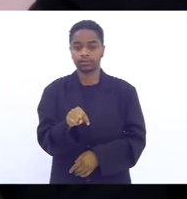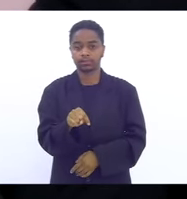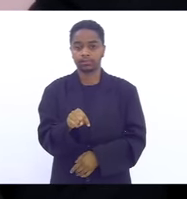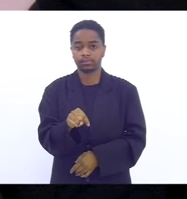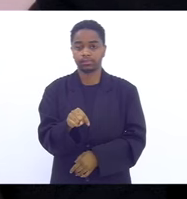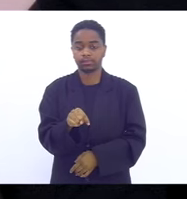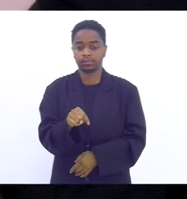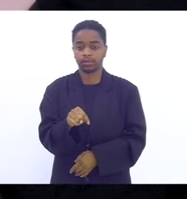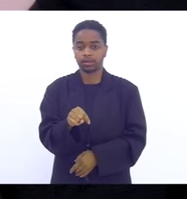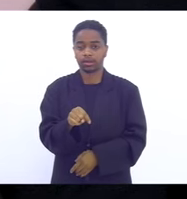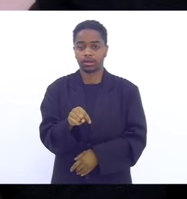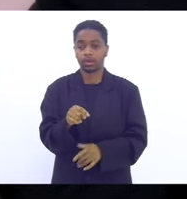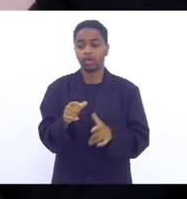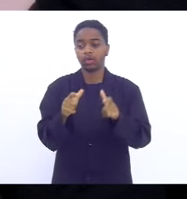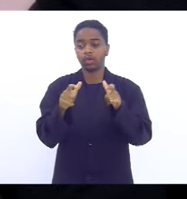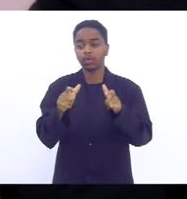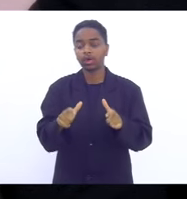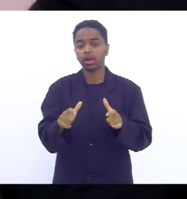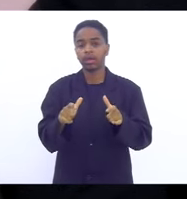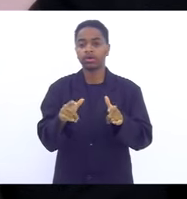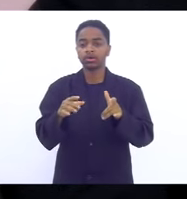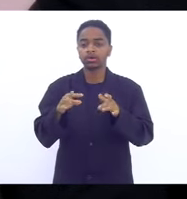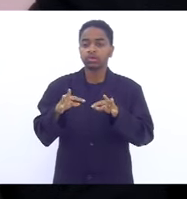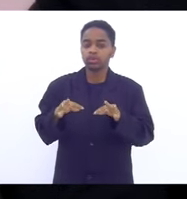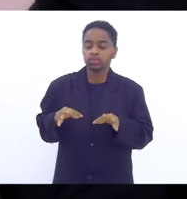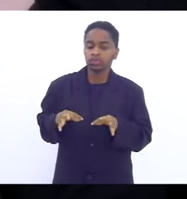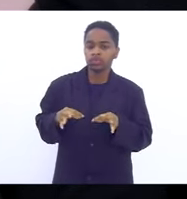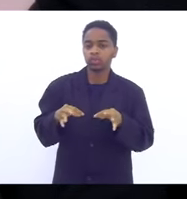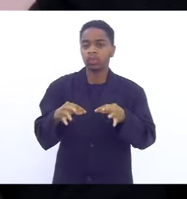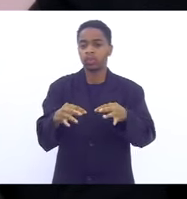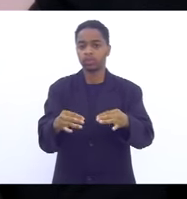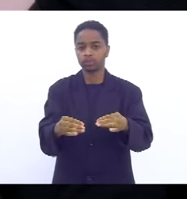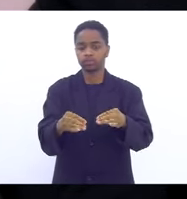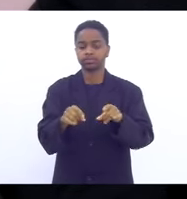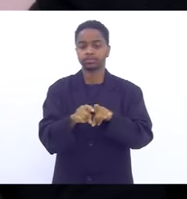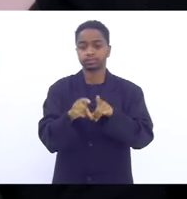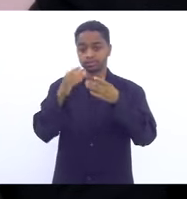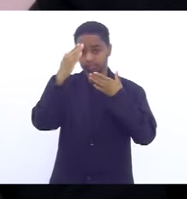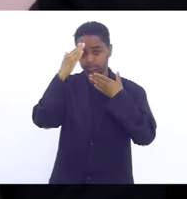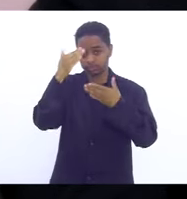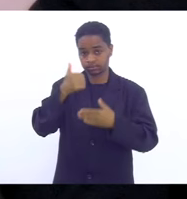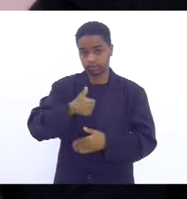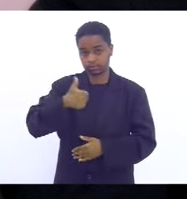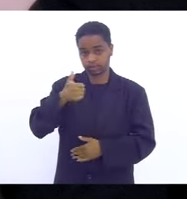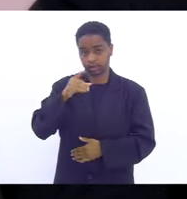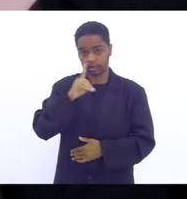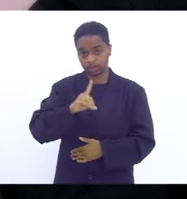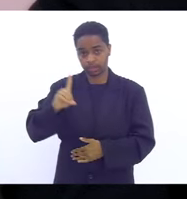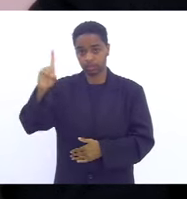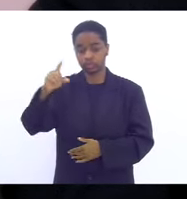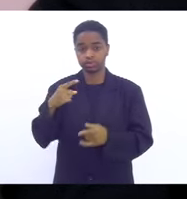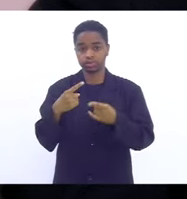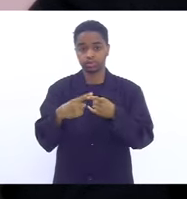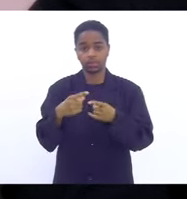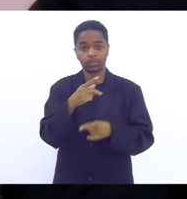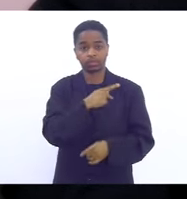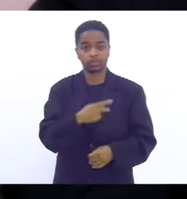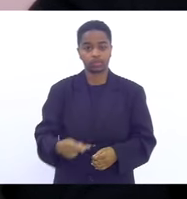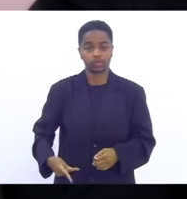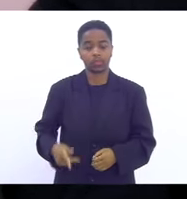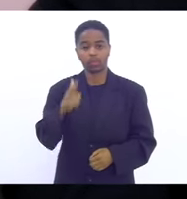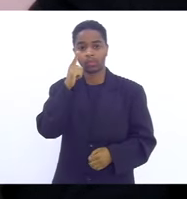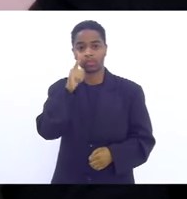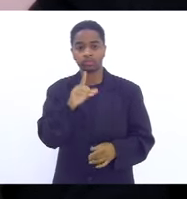é uma casa que todos aqui, graças primeiramente a Deus, que o nosso presidente aqui uniu